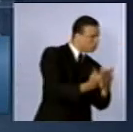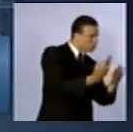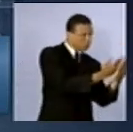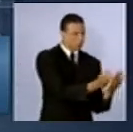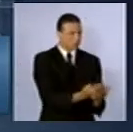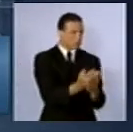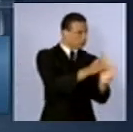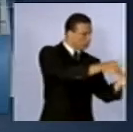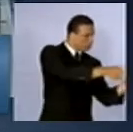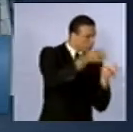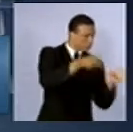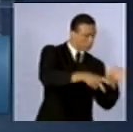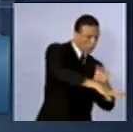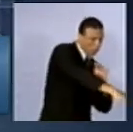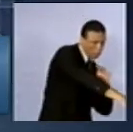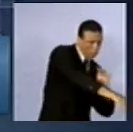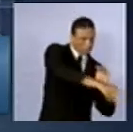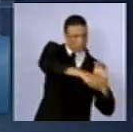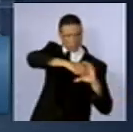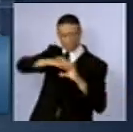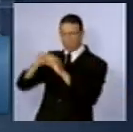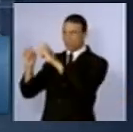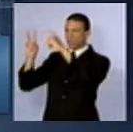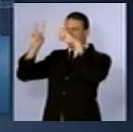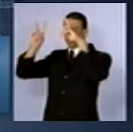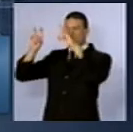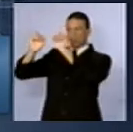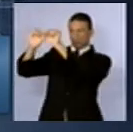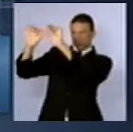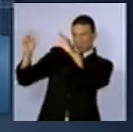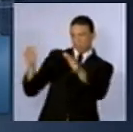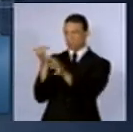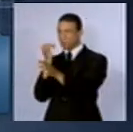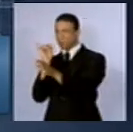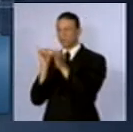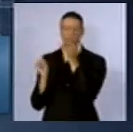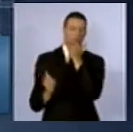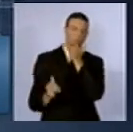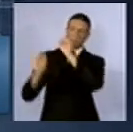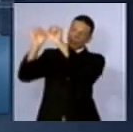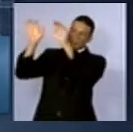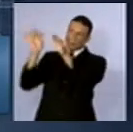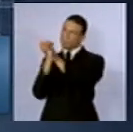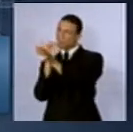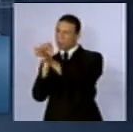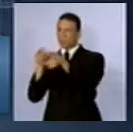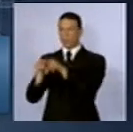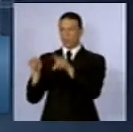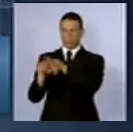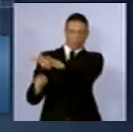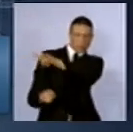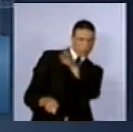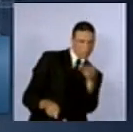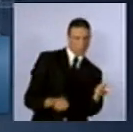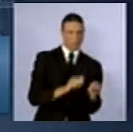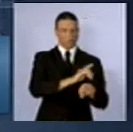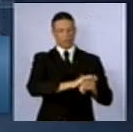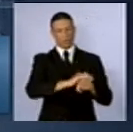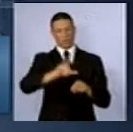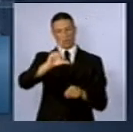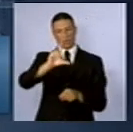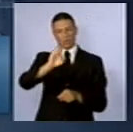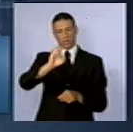associação entre Campos eletromagnéticos Campos magnéticos desculpe e leucemia né